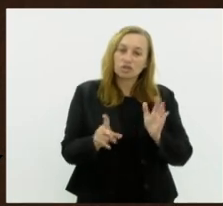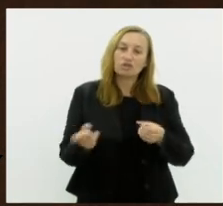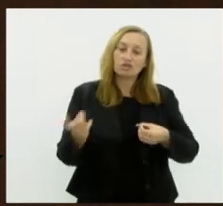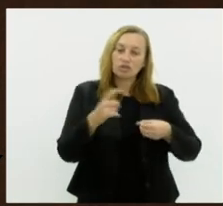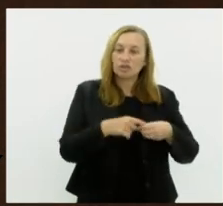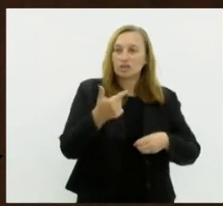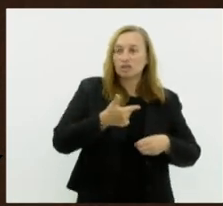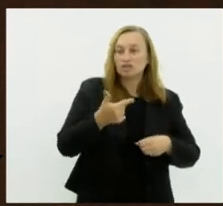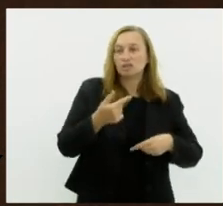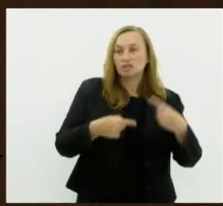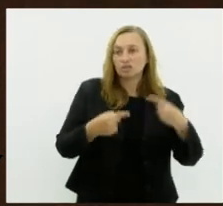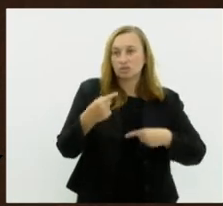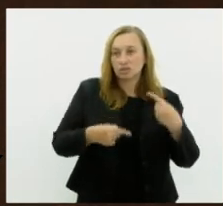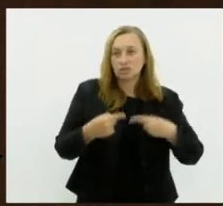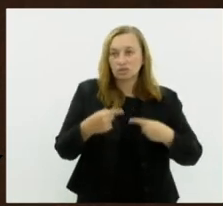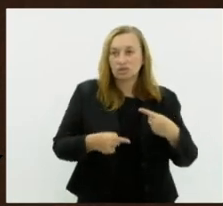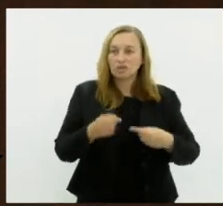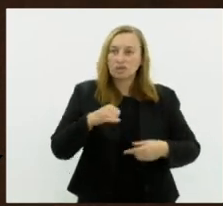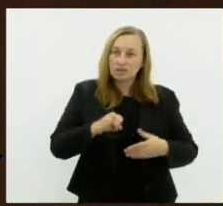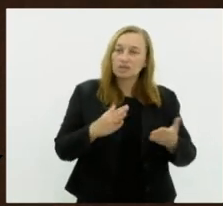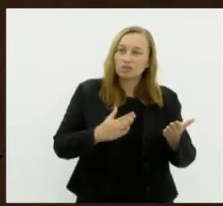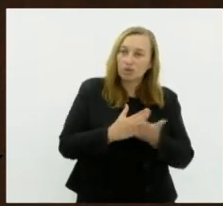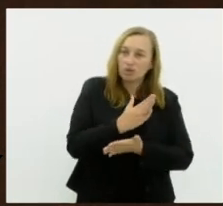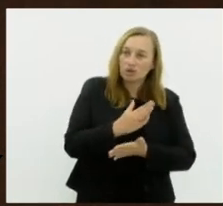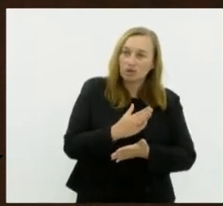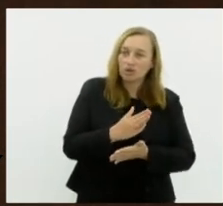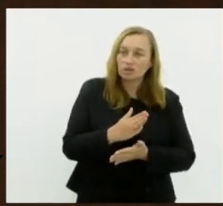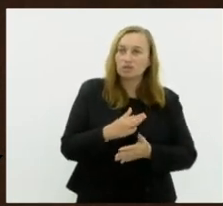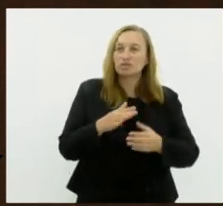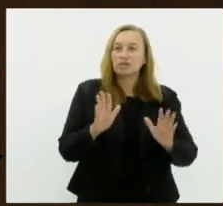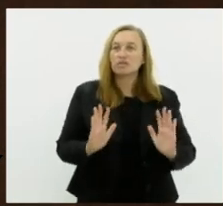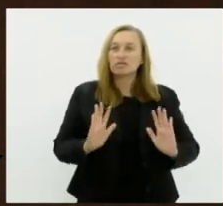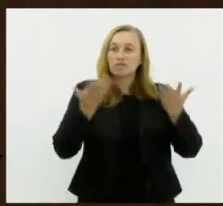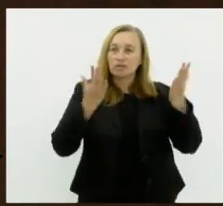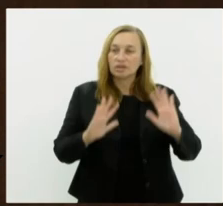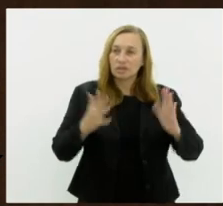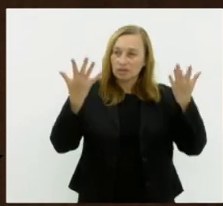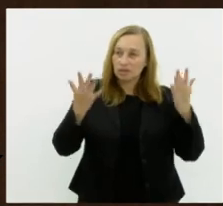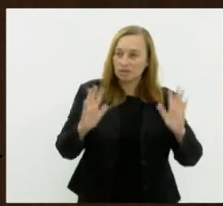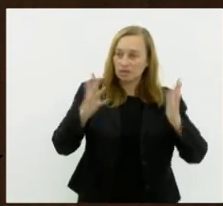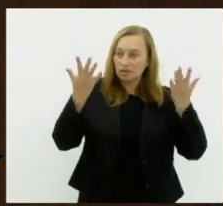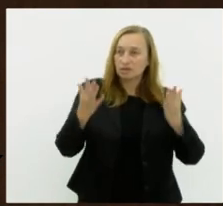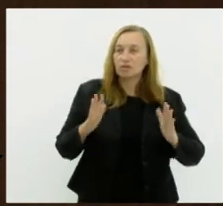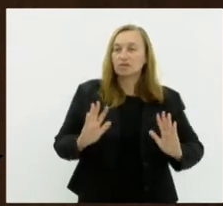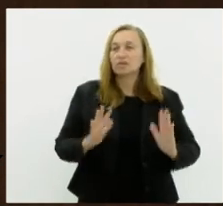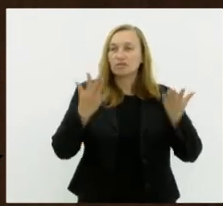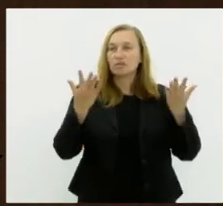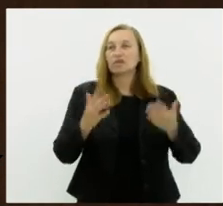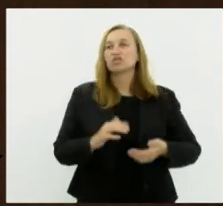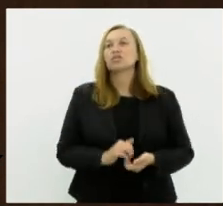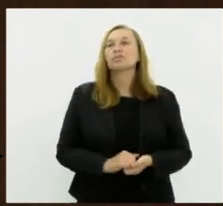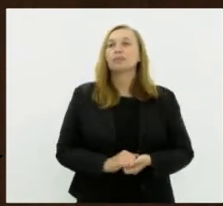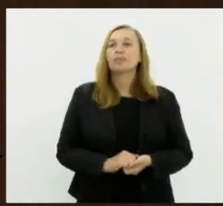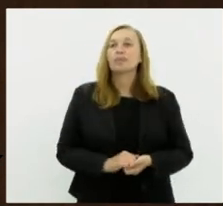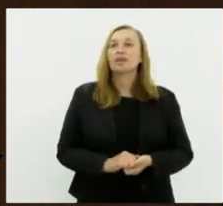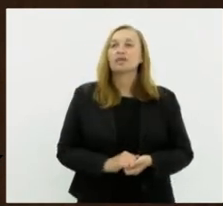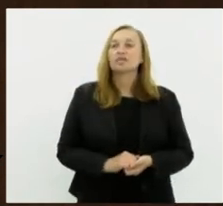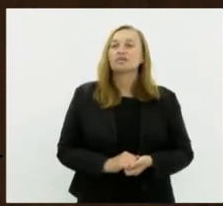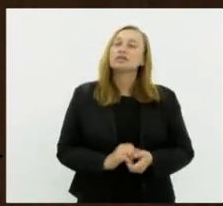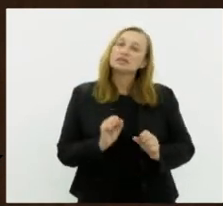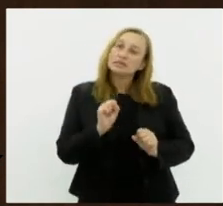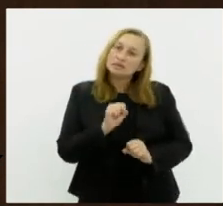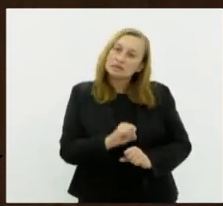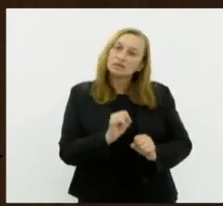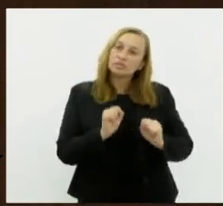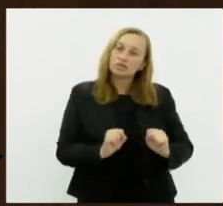segunda, e, se aprovado, a gente vai comemorar fazendo um evento, se for